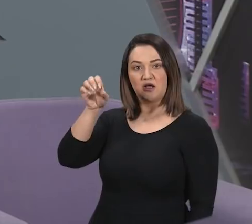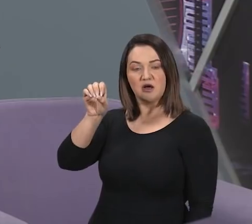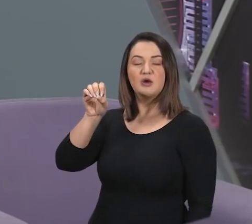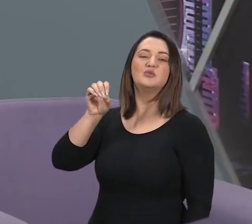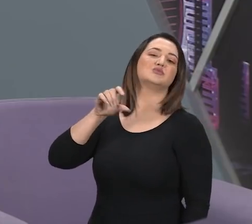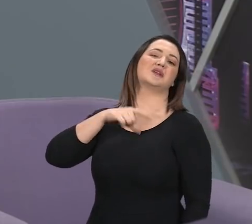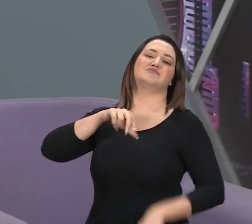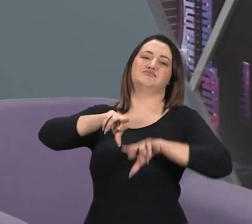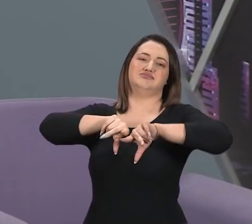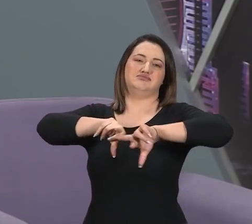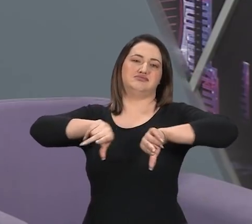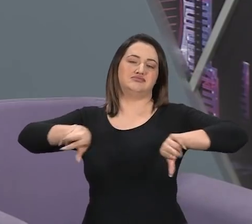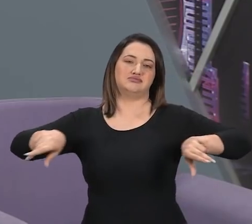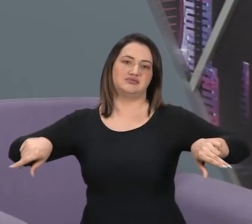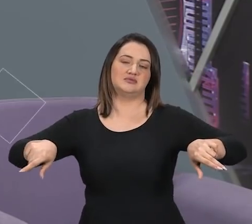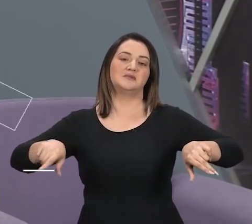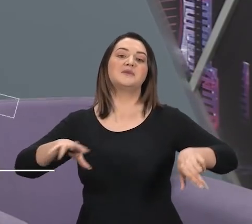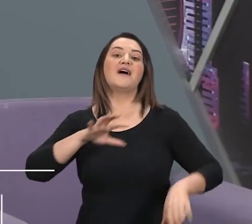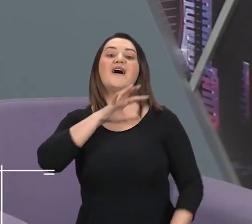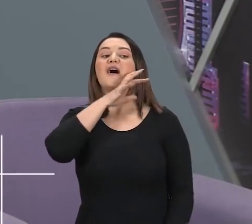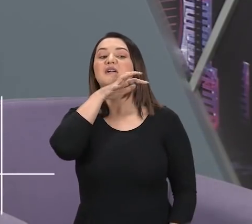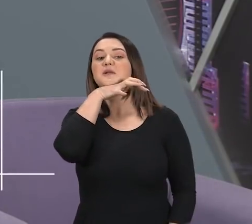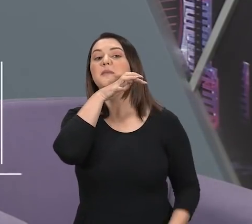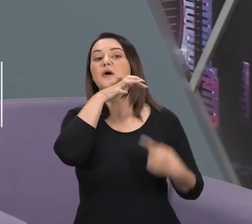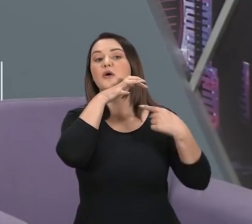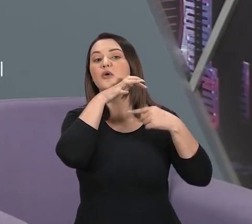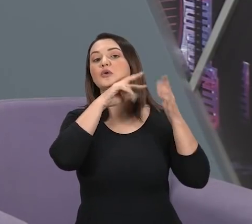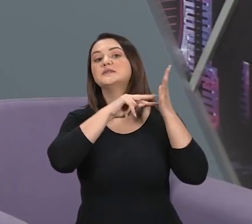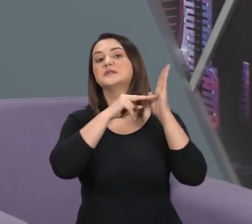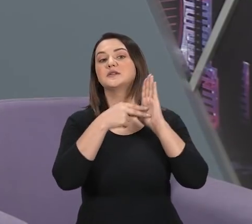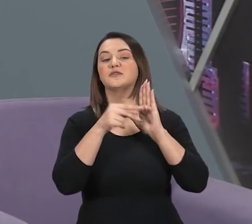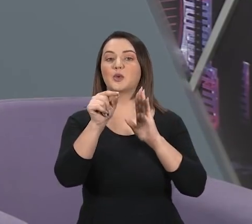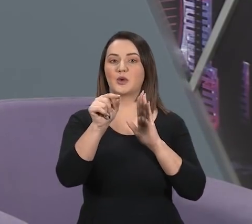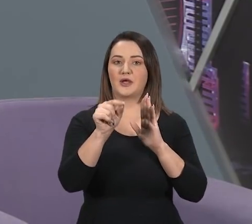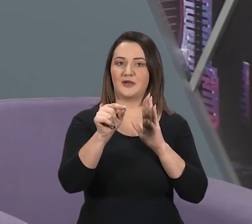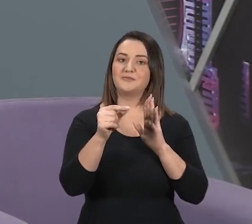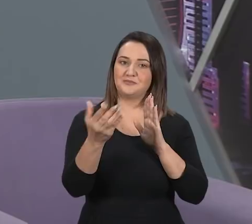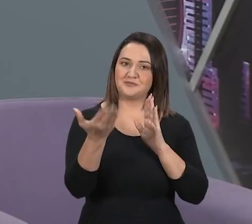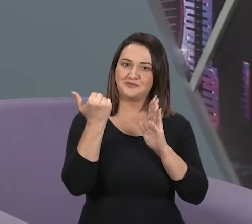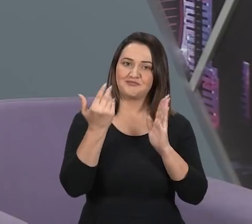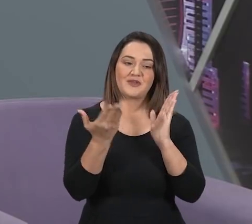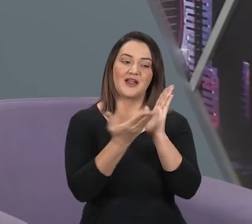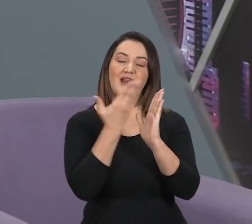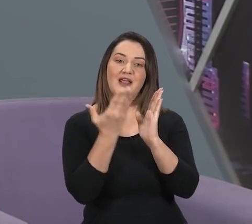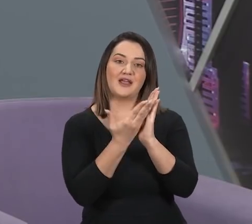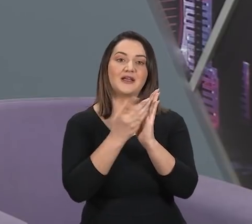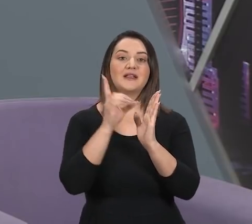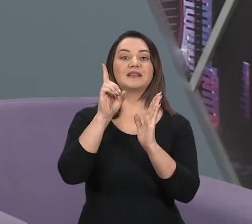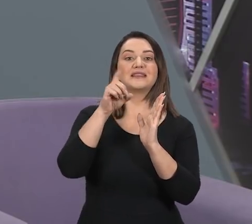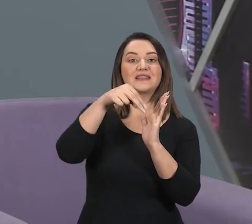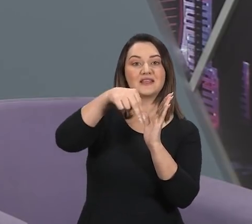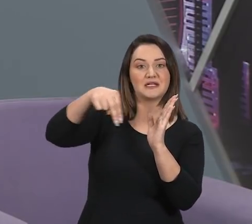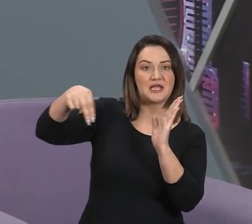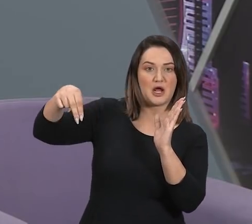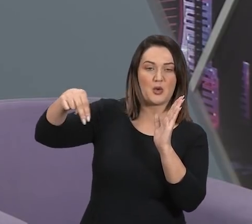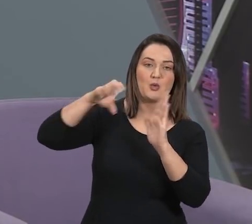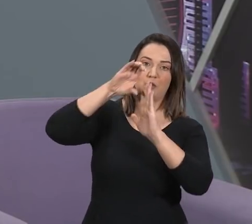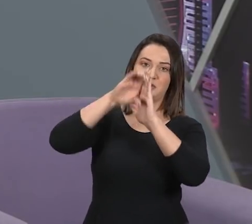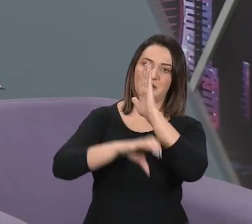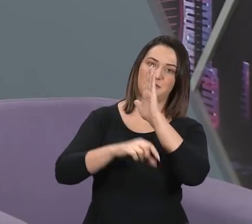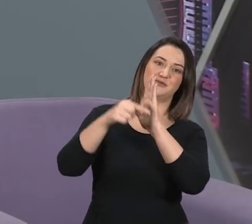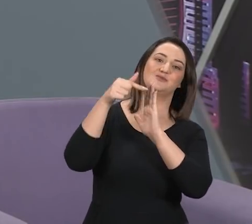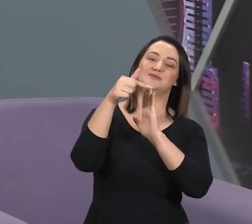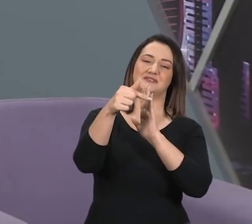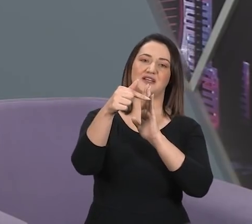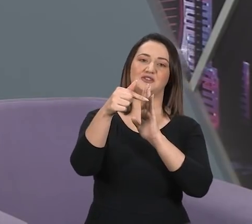nós temos que saber o que significa animal. E animal, para você saber o que significa, você vai para o livro de Daniel. Vamos para Daniel,